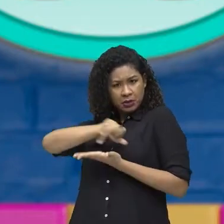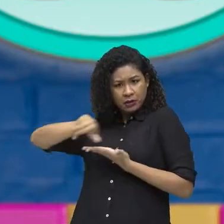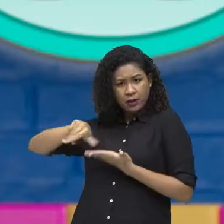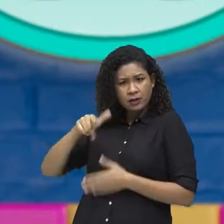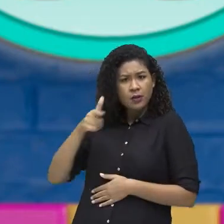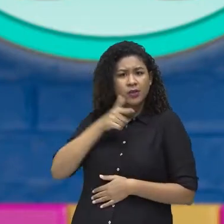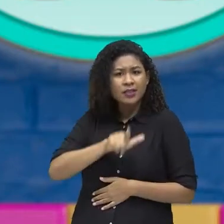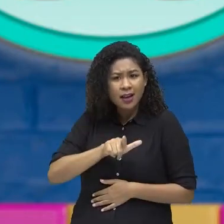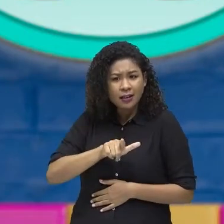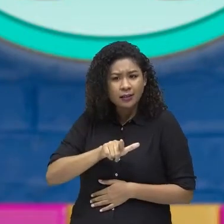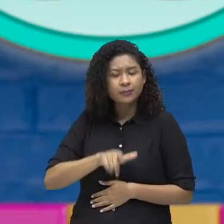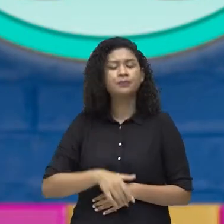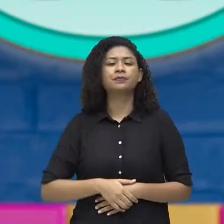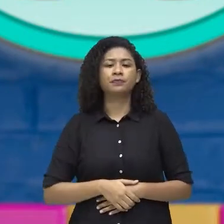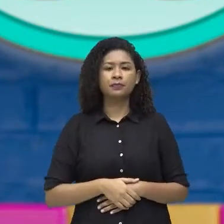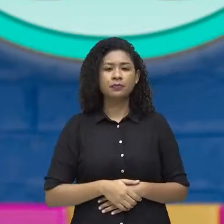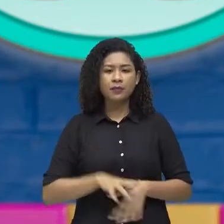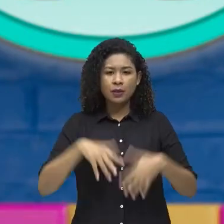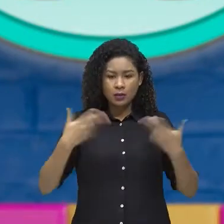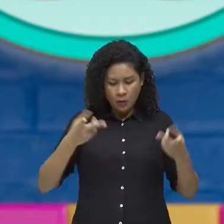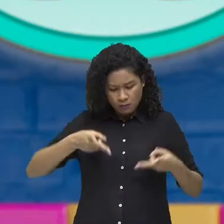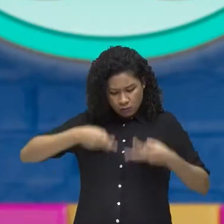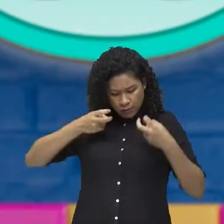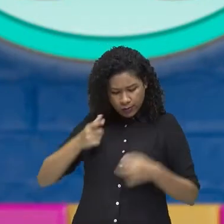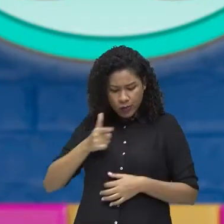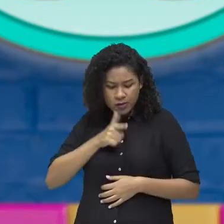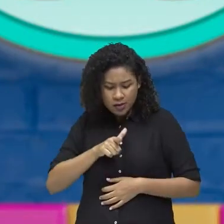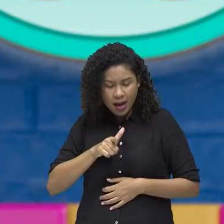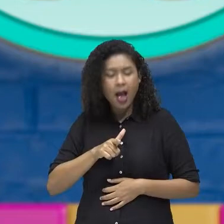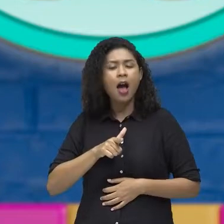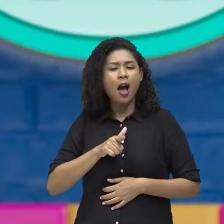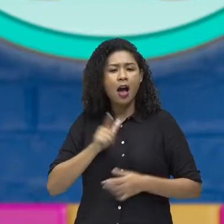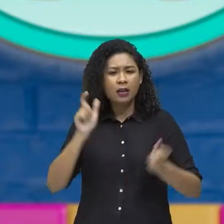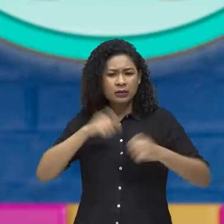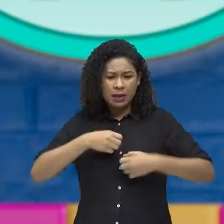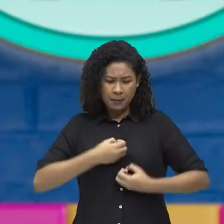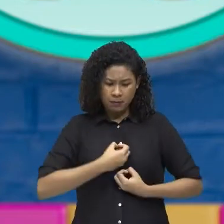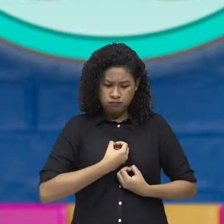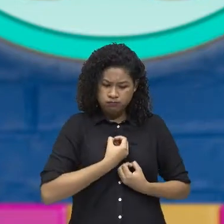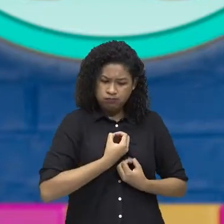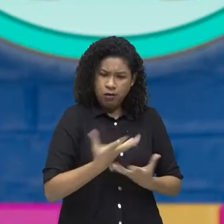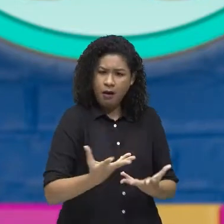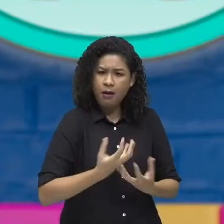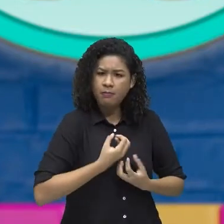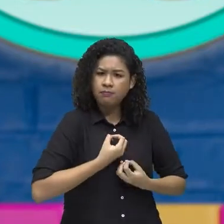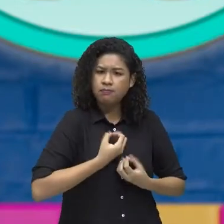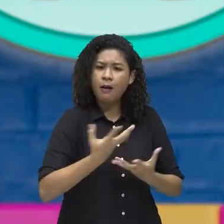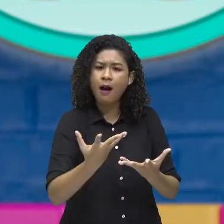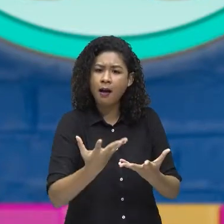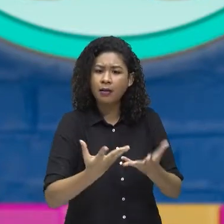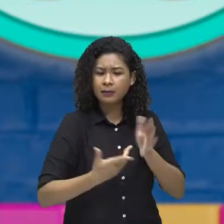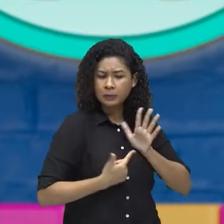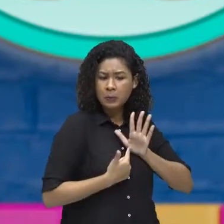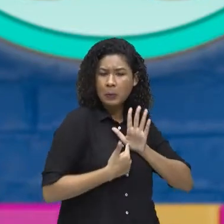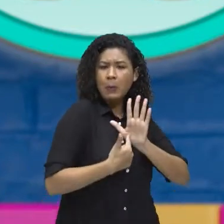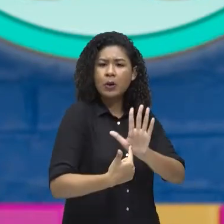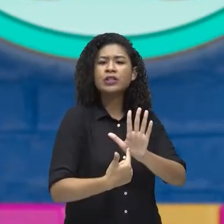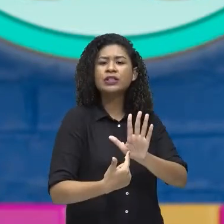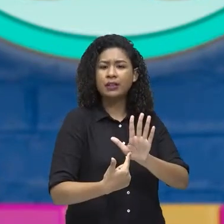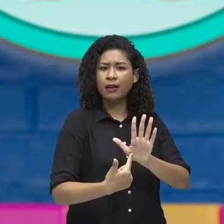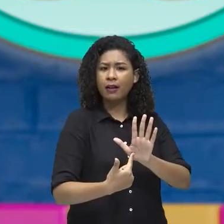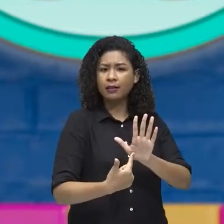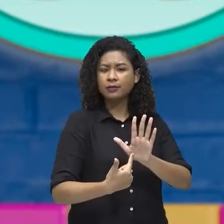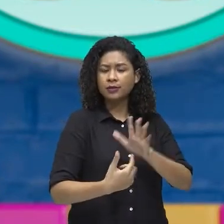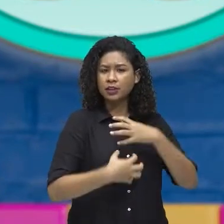partir do momento em que eu reconheço, eu consigo expressar, eu consigo trazê-los para fora em alguma linguagem, porque os sentimentos também precisam ganhar